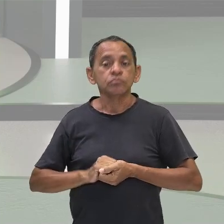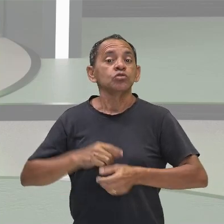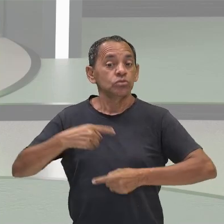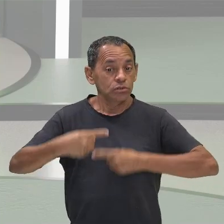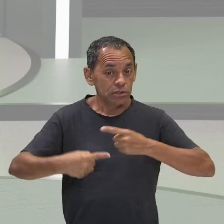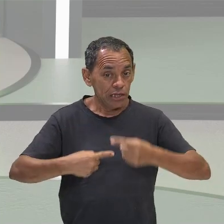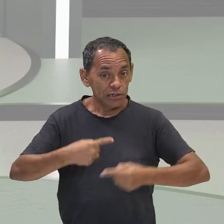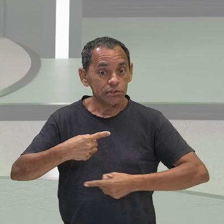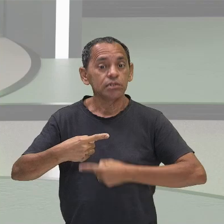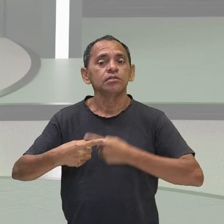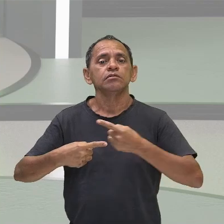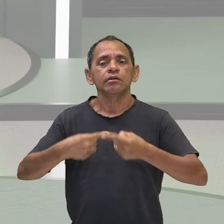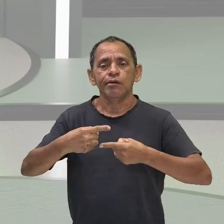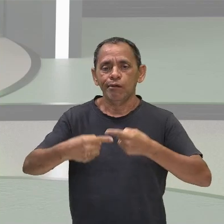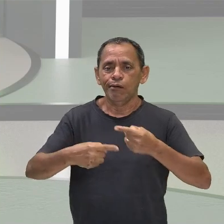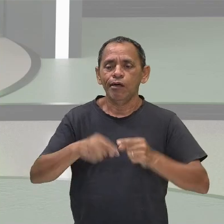né,